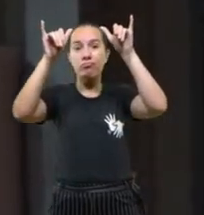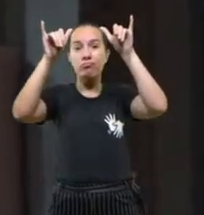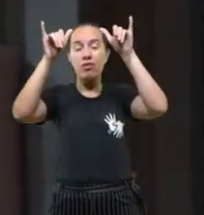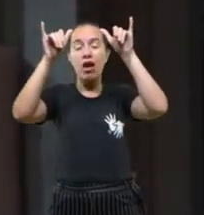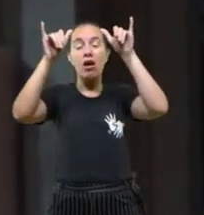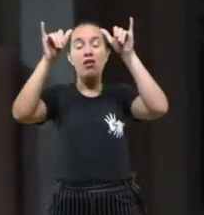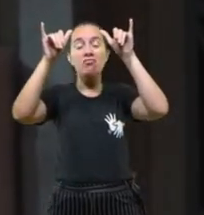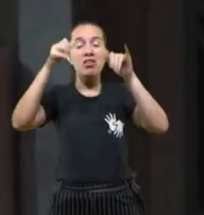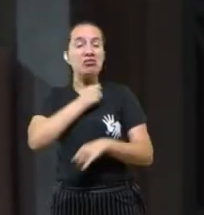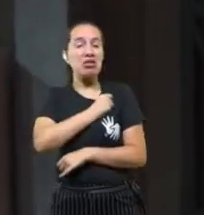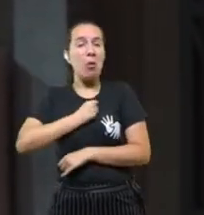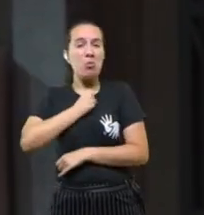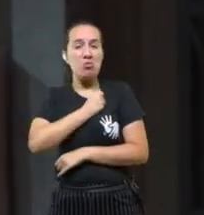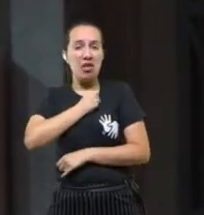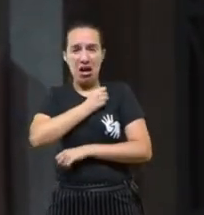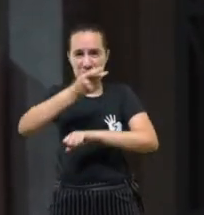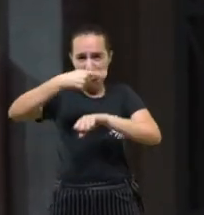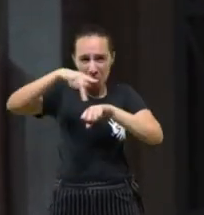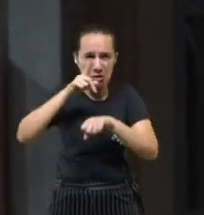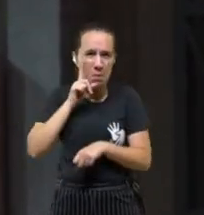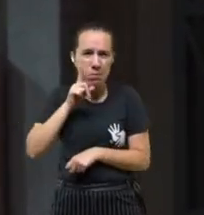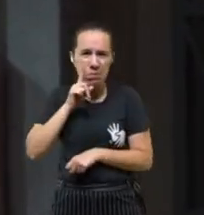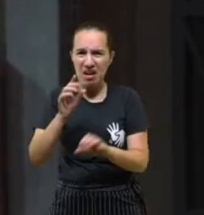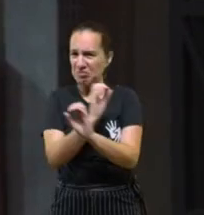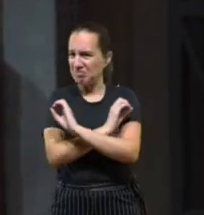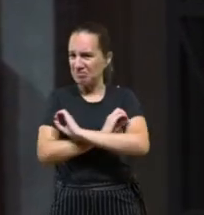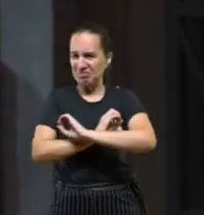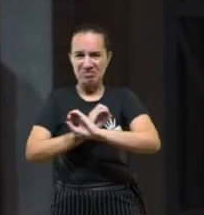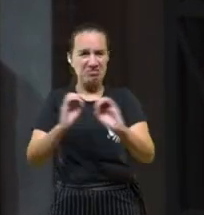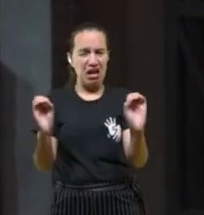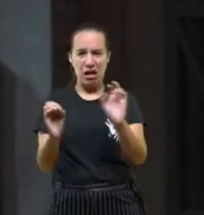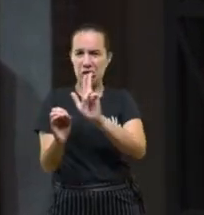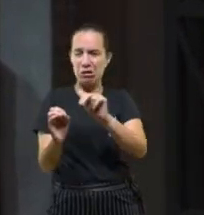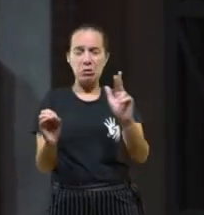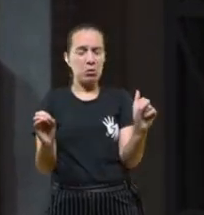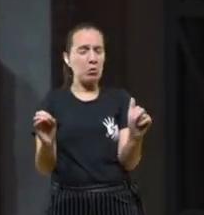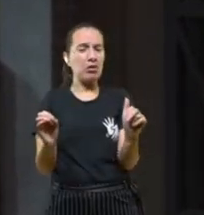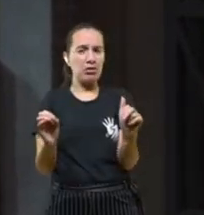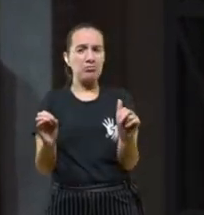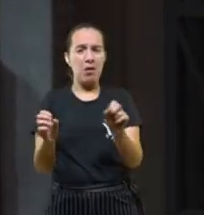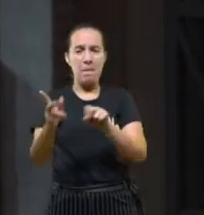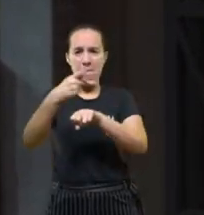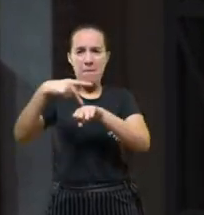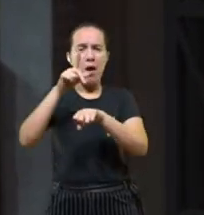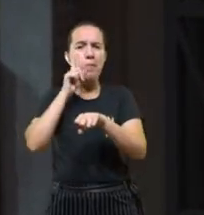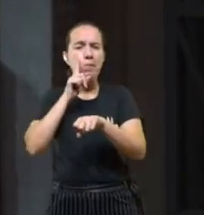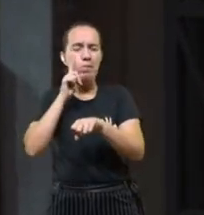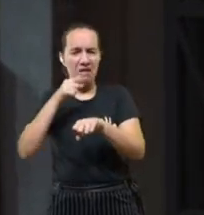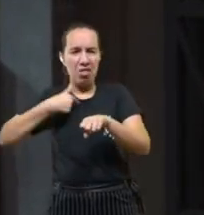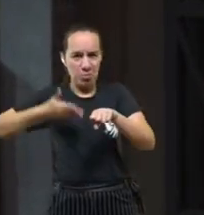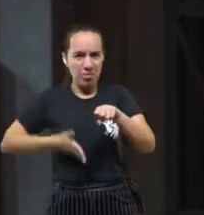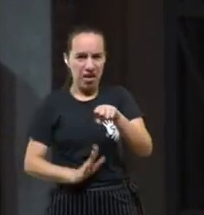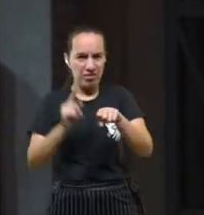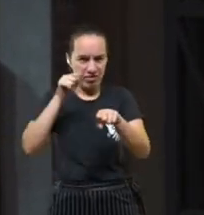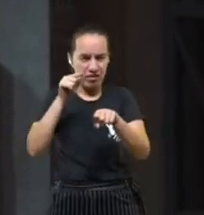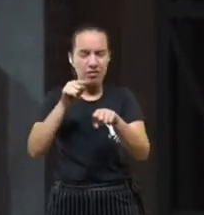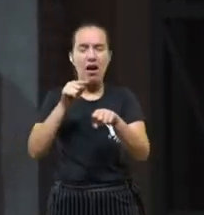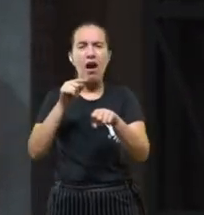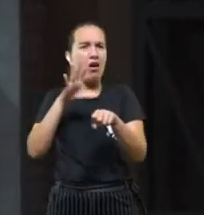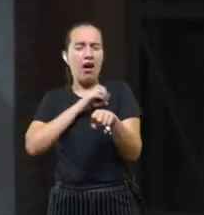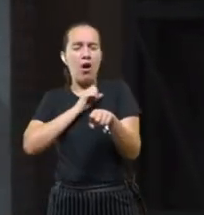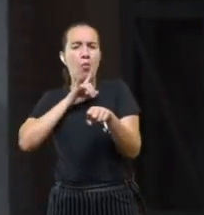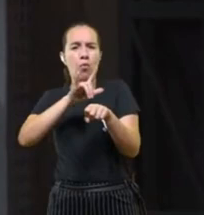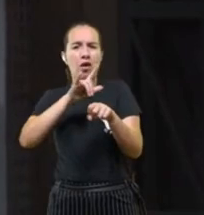a mínima saudade da América. Eu nunca, eu amo a América, eu amo a minha família, então, mas eu